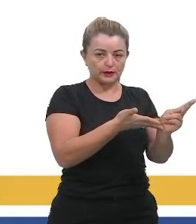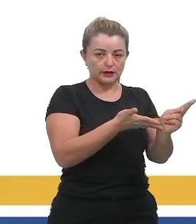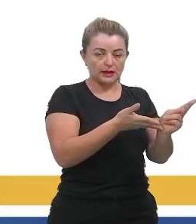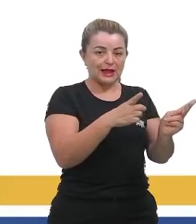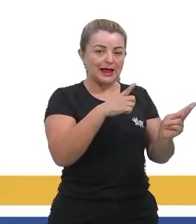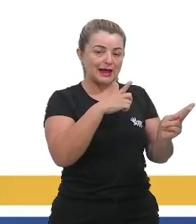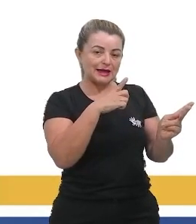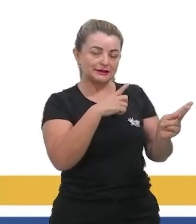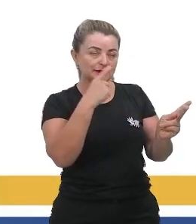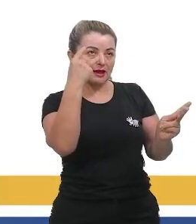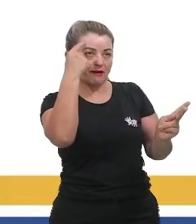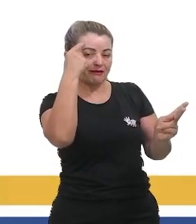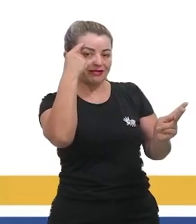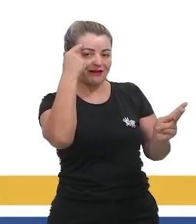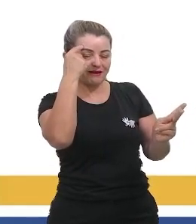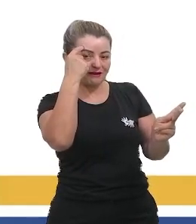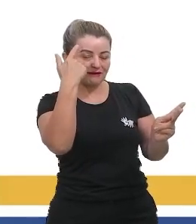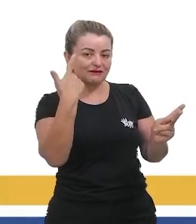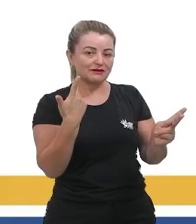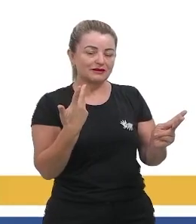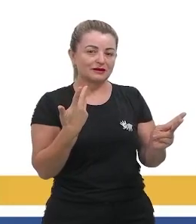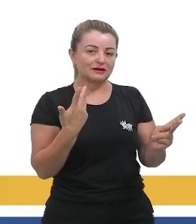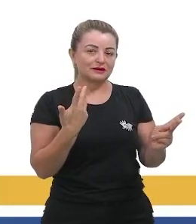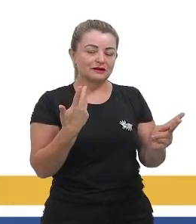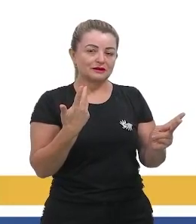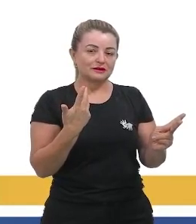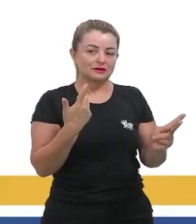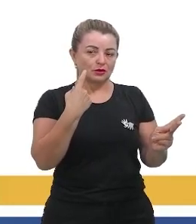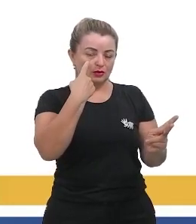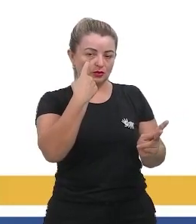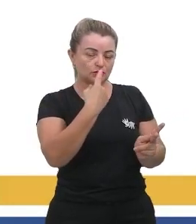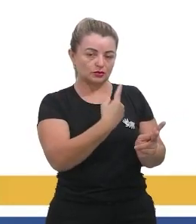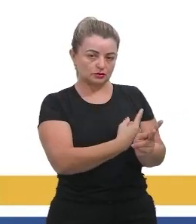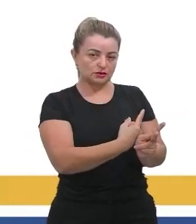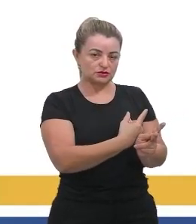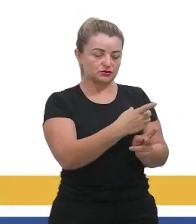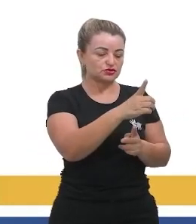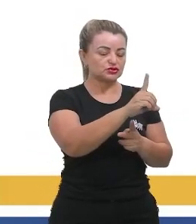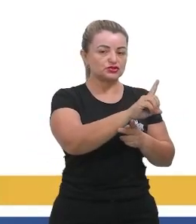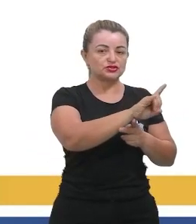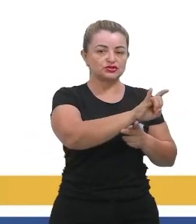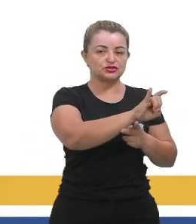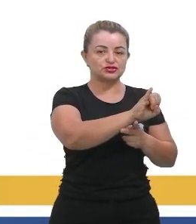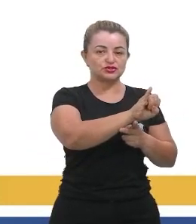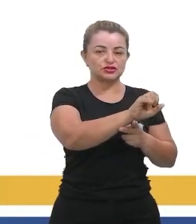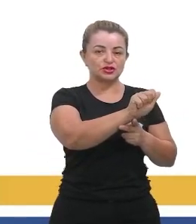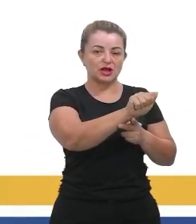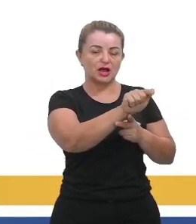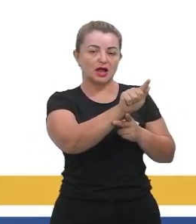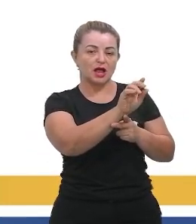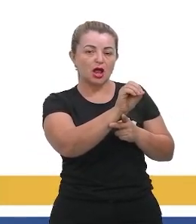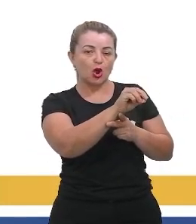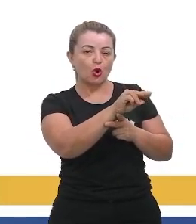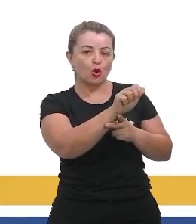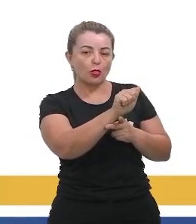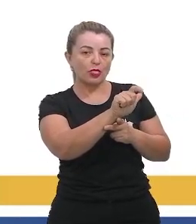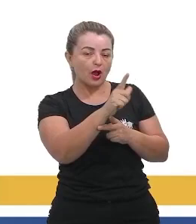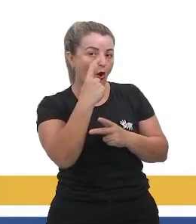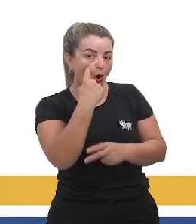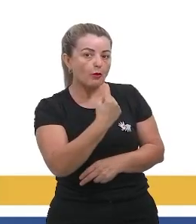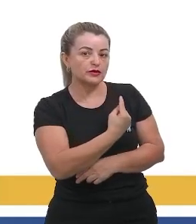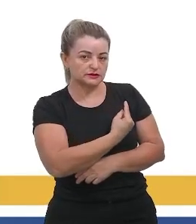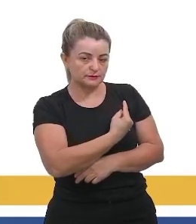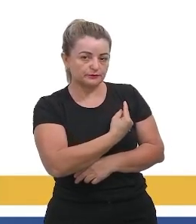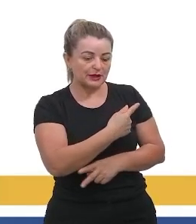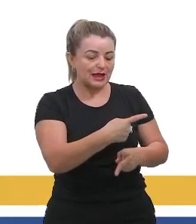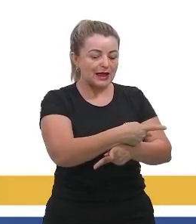a ideia do... Nós temos aqui uma ideia de diagonal, né? Tá vendo aqui, ó? Uma ideia de diagonal. Nós temos a